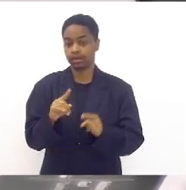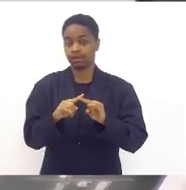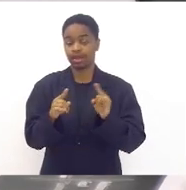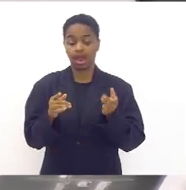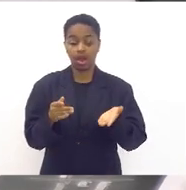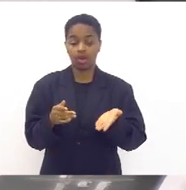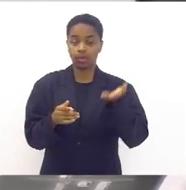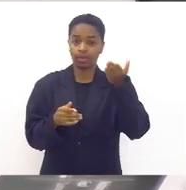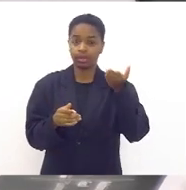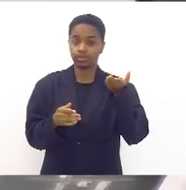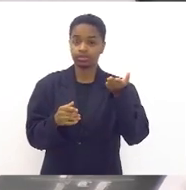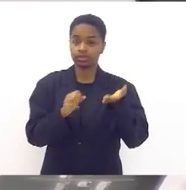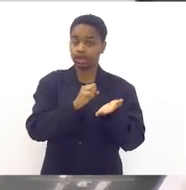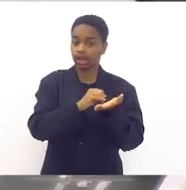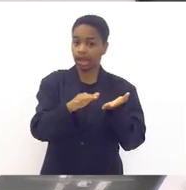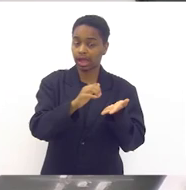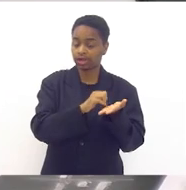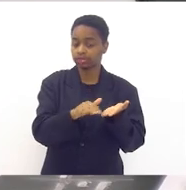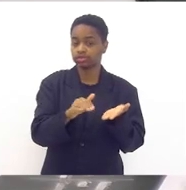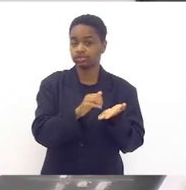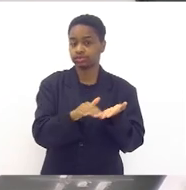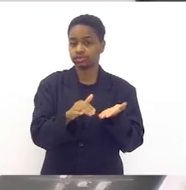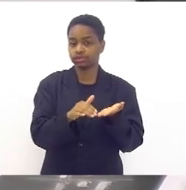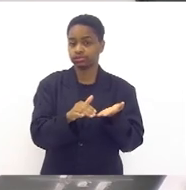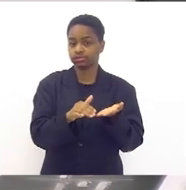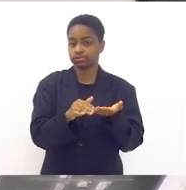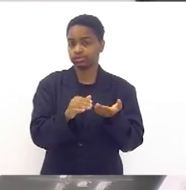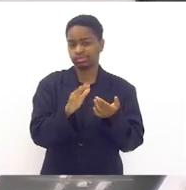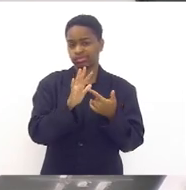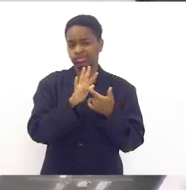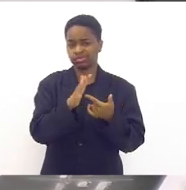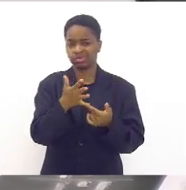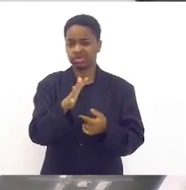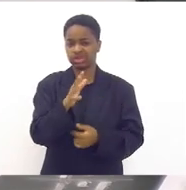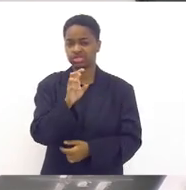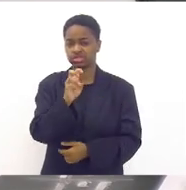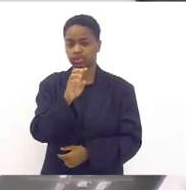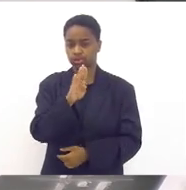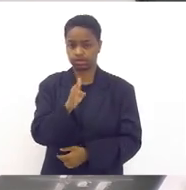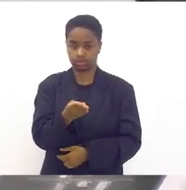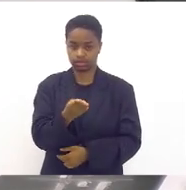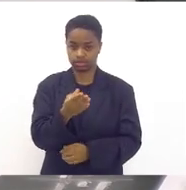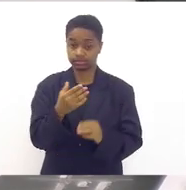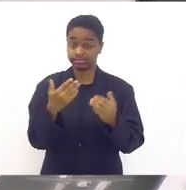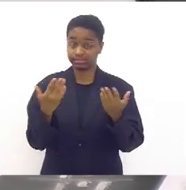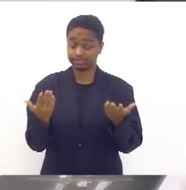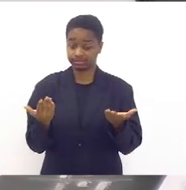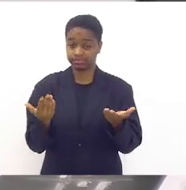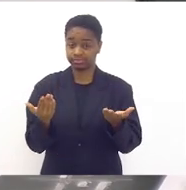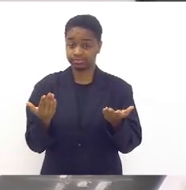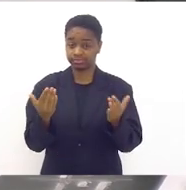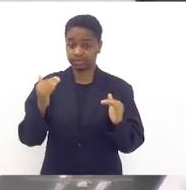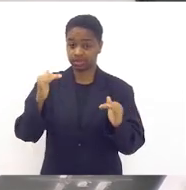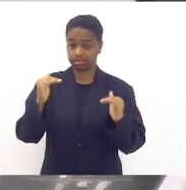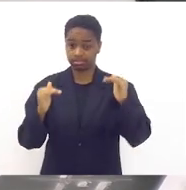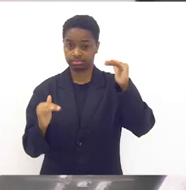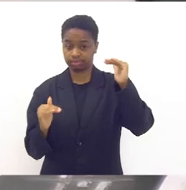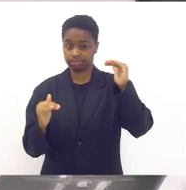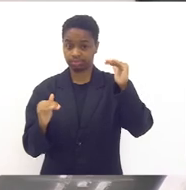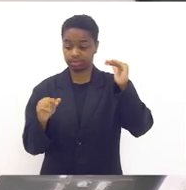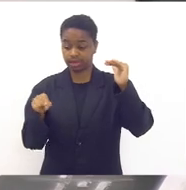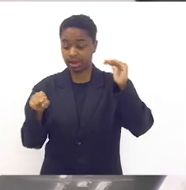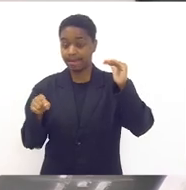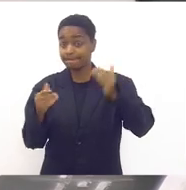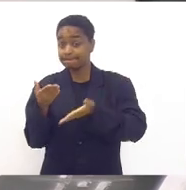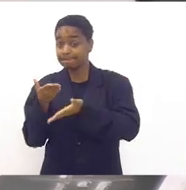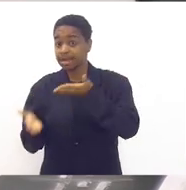aumento das despesas liquidadas, para fazer números redondos, em torno de 5 bi. Ou seja, a gente perde